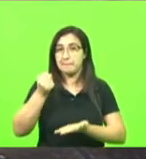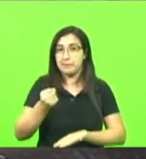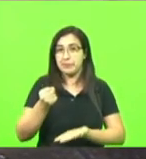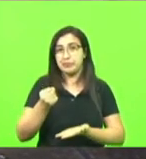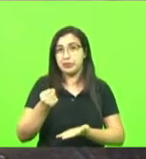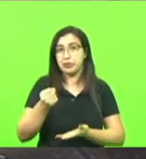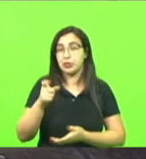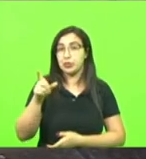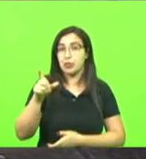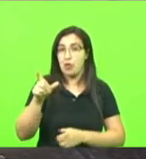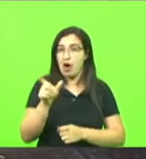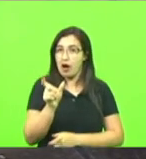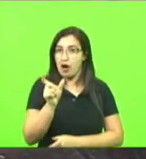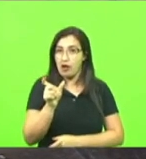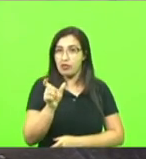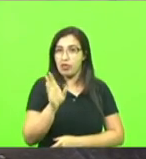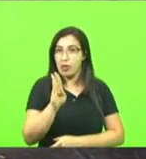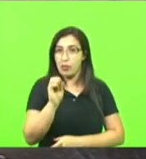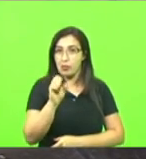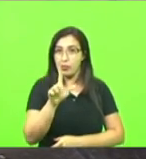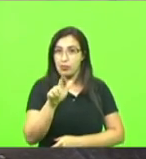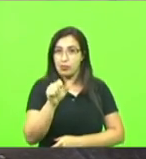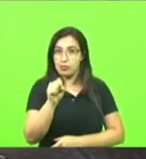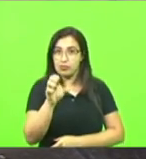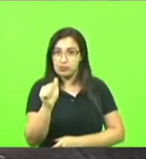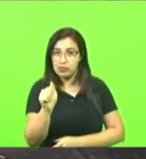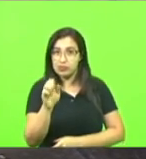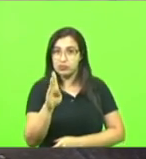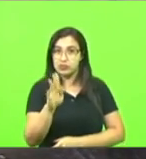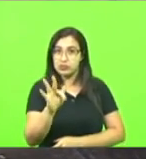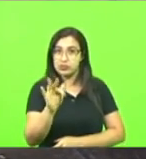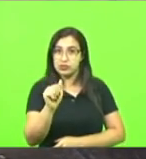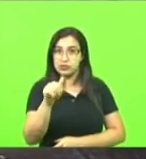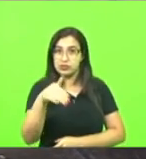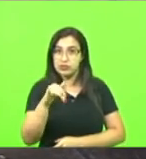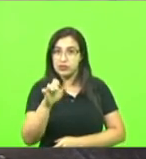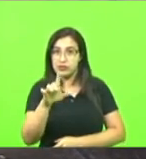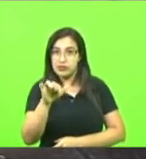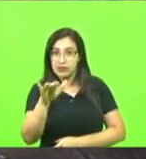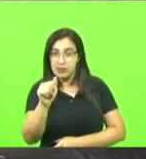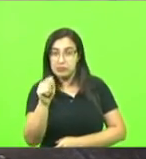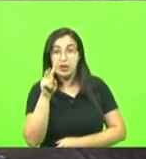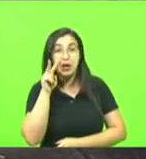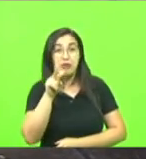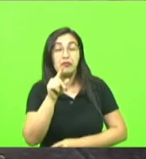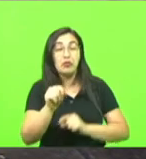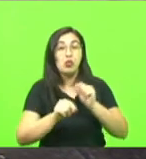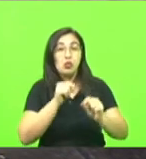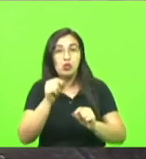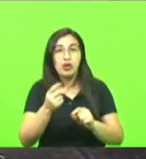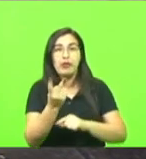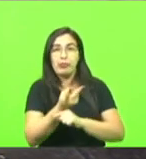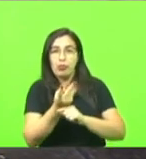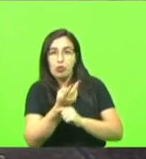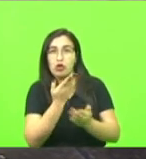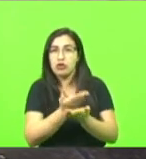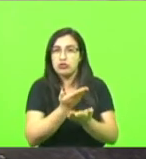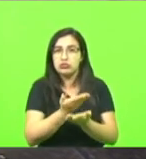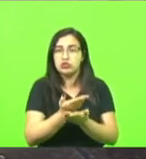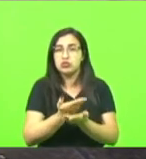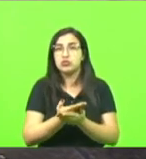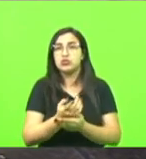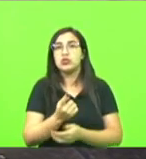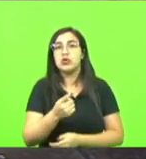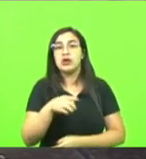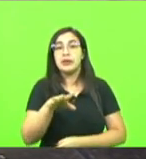sobre Bolsa Família. Pois bem, eu fui atrás dos dados. E os dados comprovam o que eu sempre digo. Nós tiramos